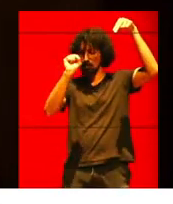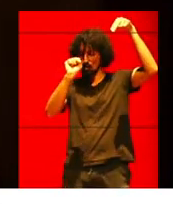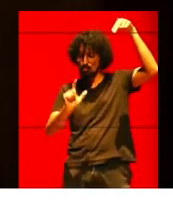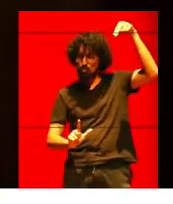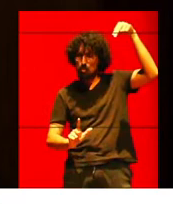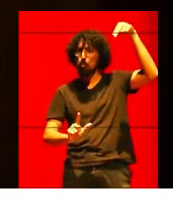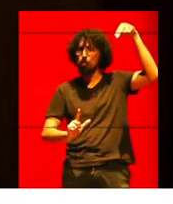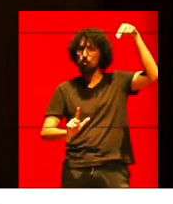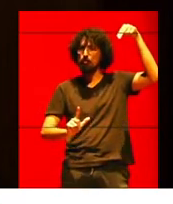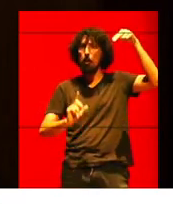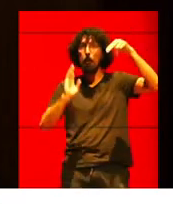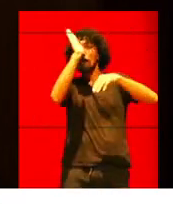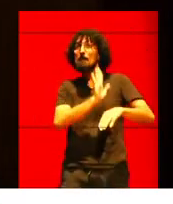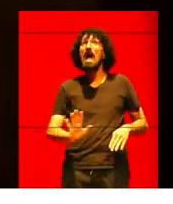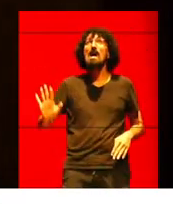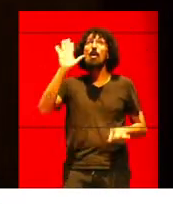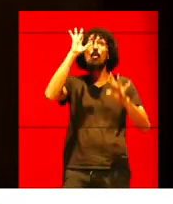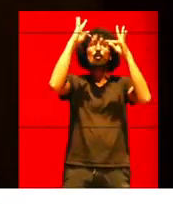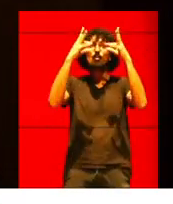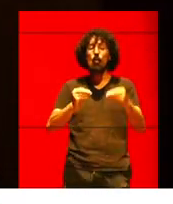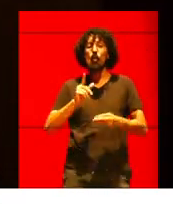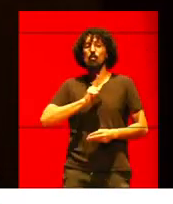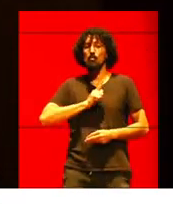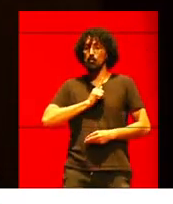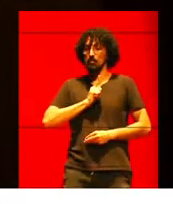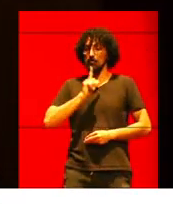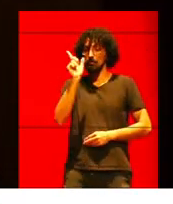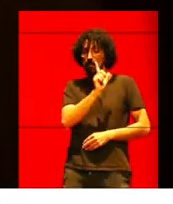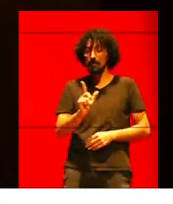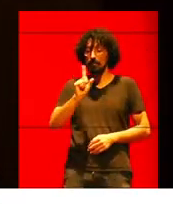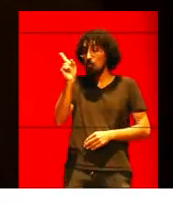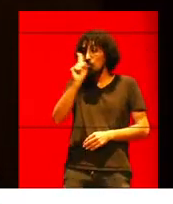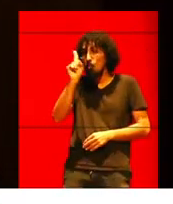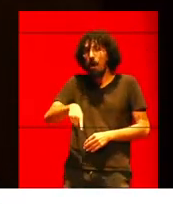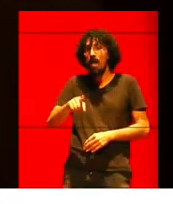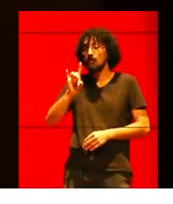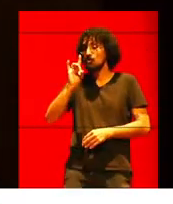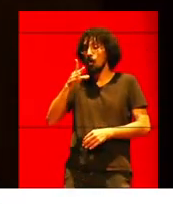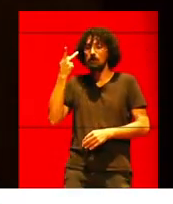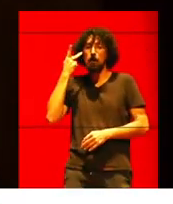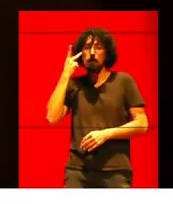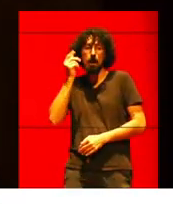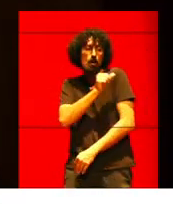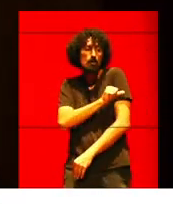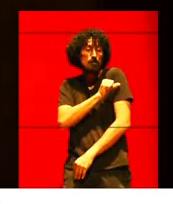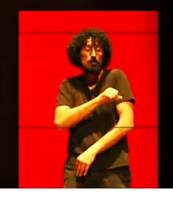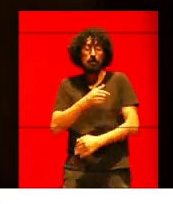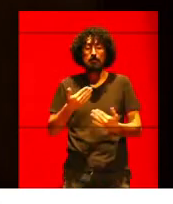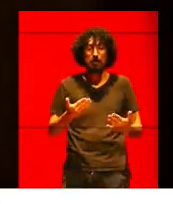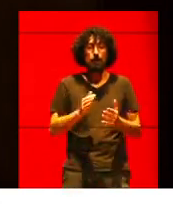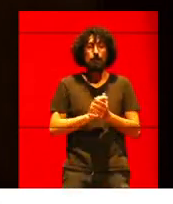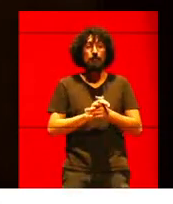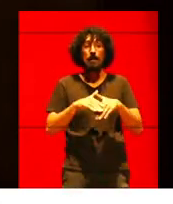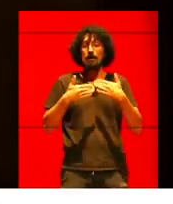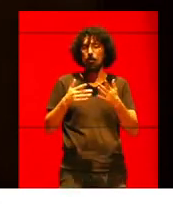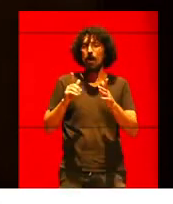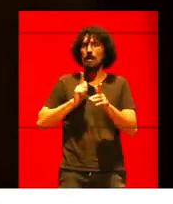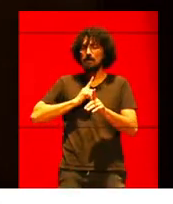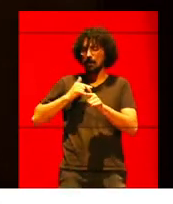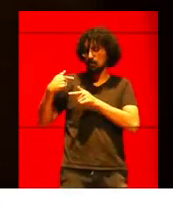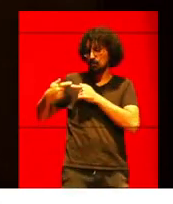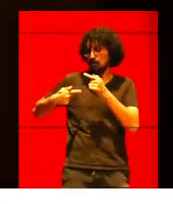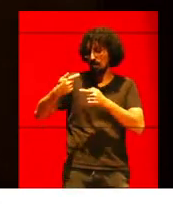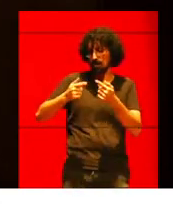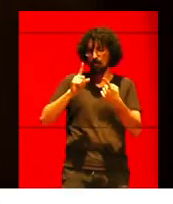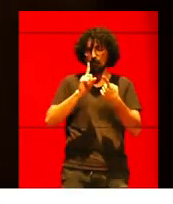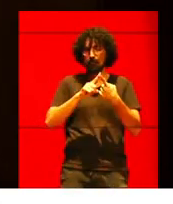centro. Vamos falar dos regionais também. Gêneros, épico, lírico e dramático. O que, que é o